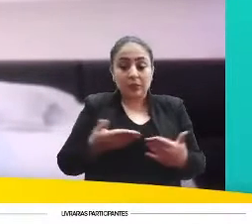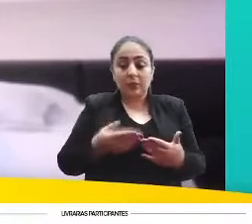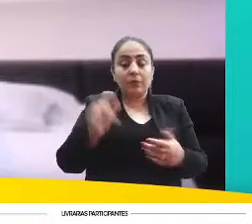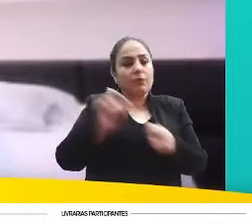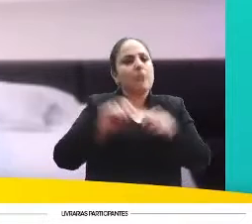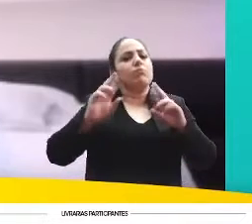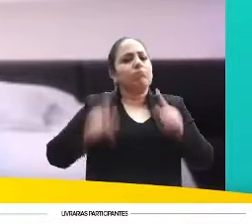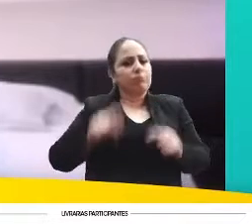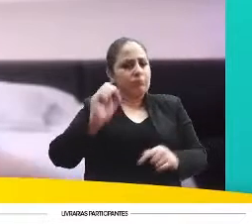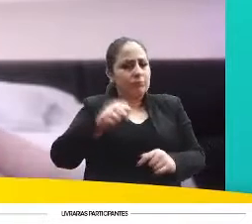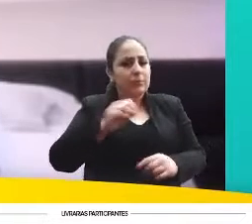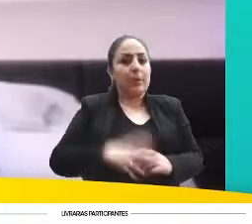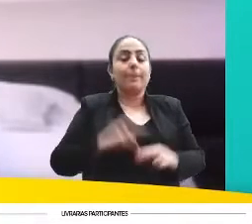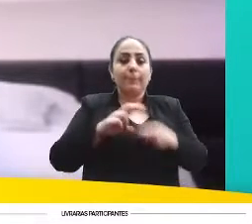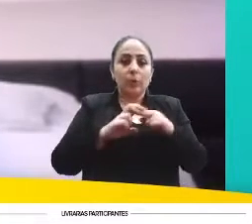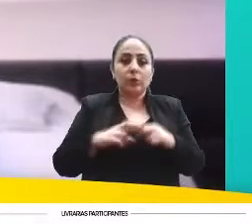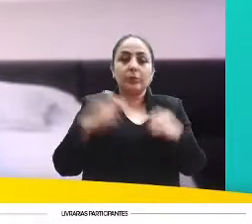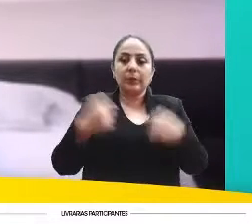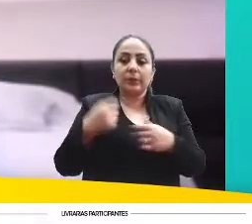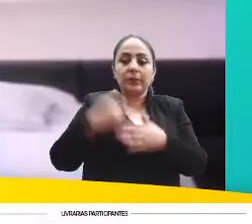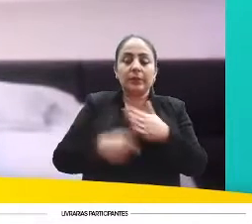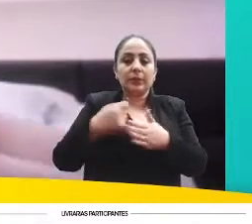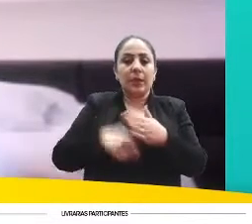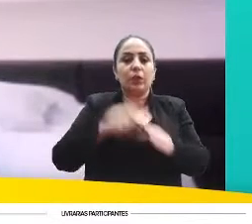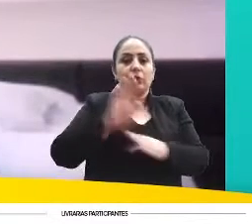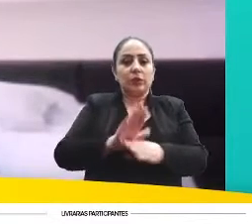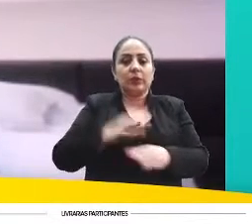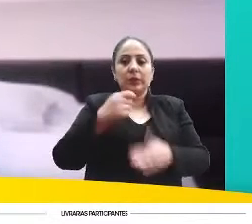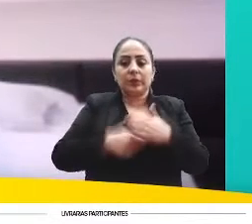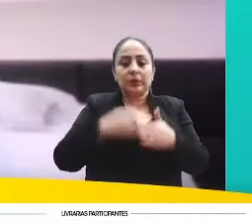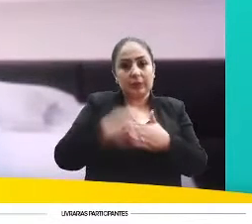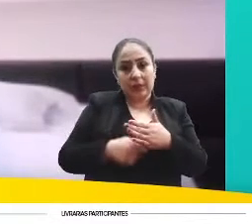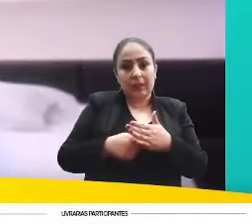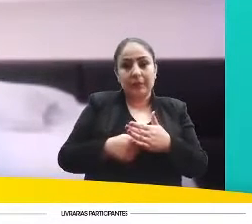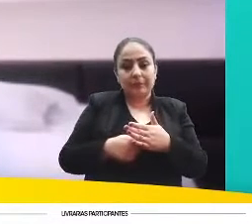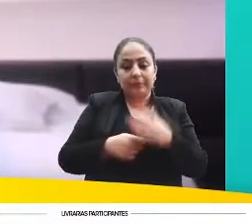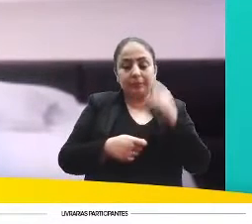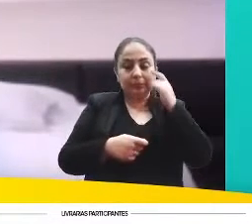a diferença. Então, a gente tem que ir atrás da ajuda, a gente tem que procurar